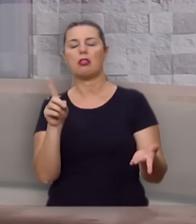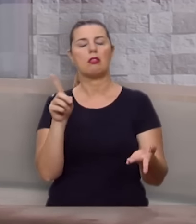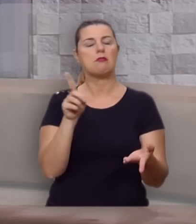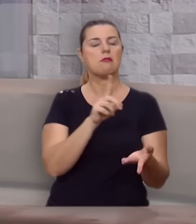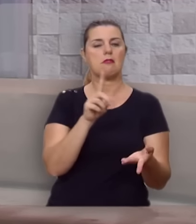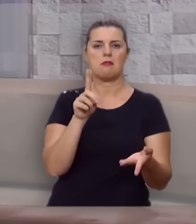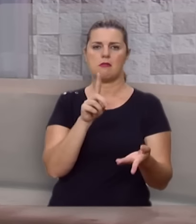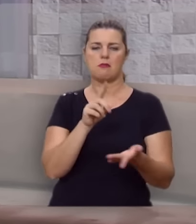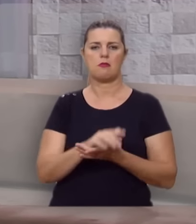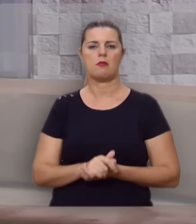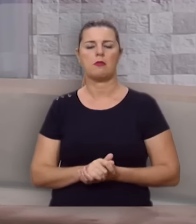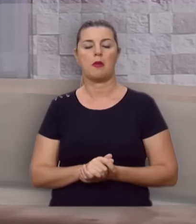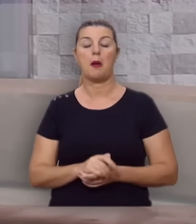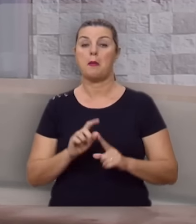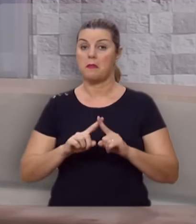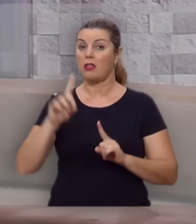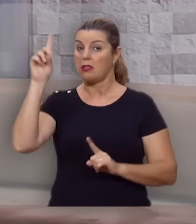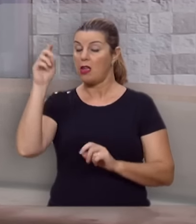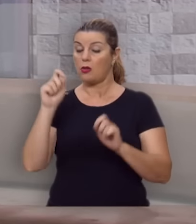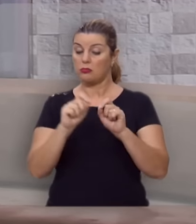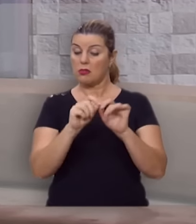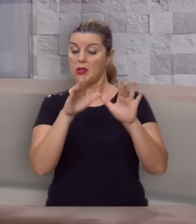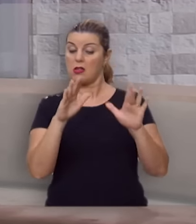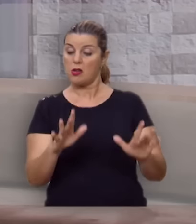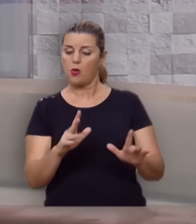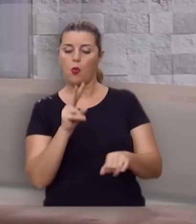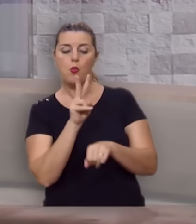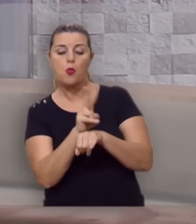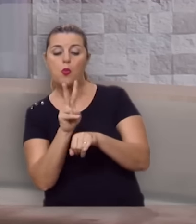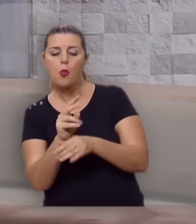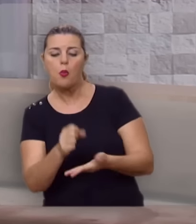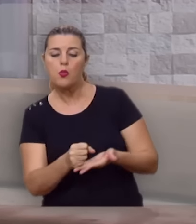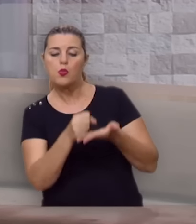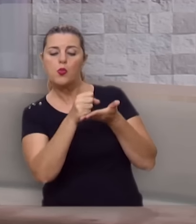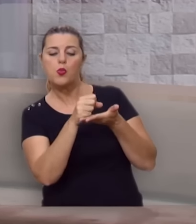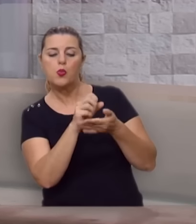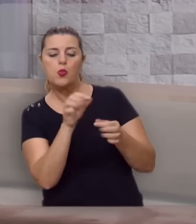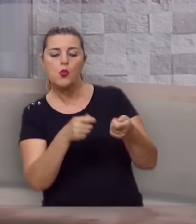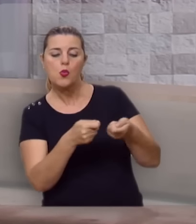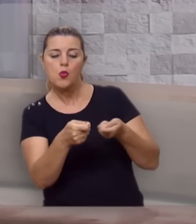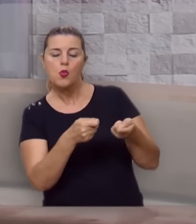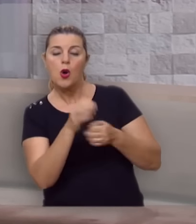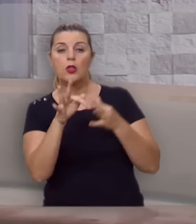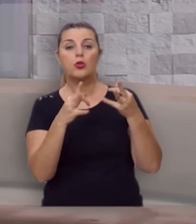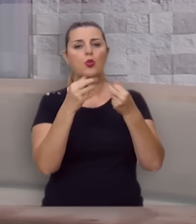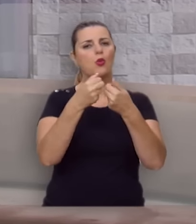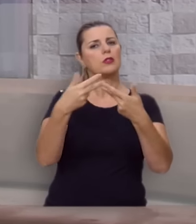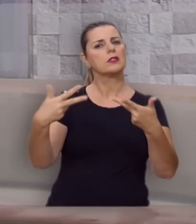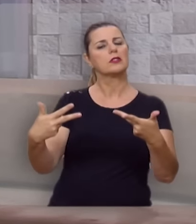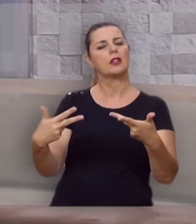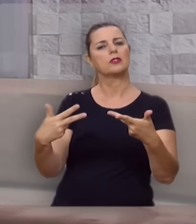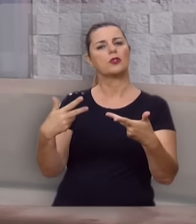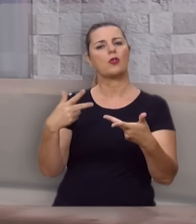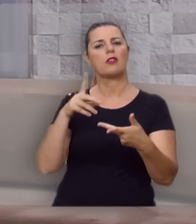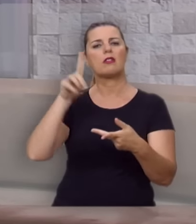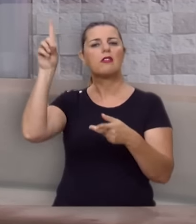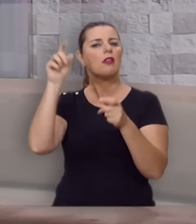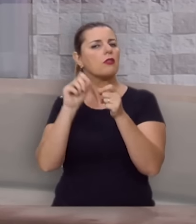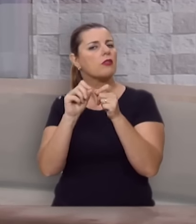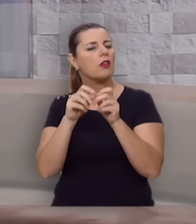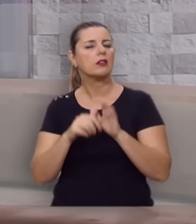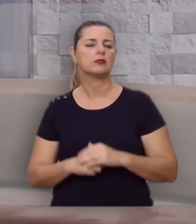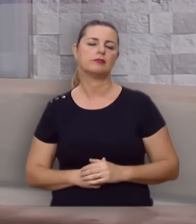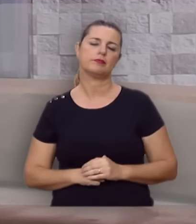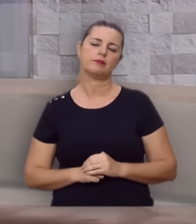pensam alguns, mas ele criou, preserva, sustenta e governa tudo quanto ele